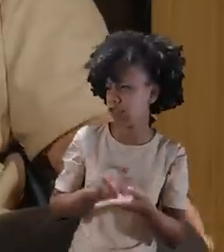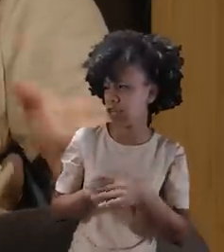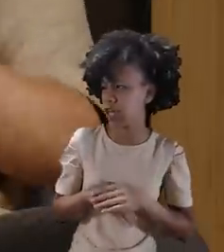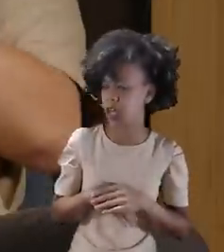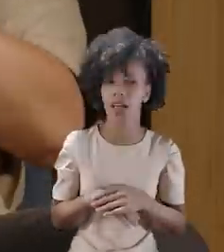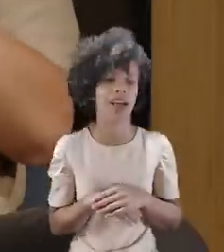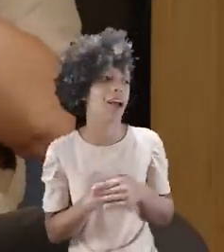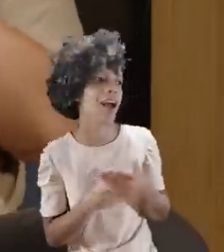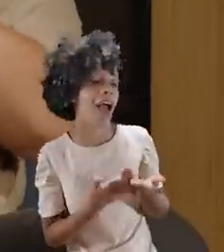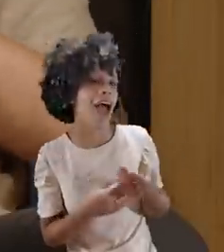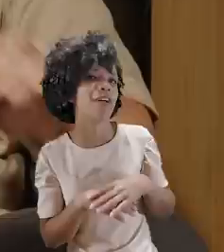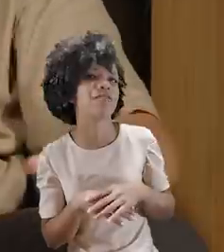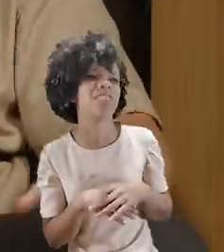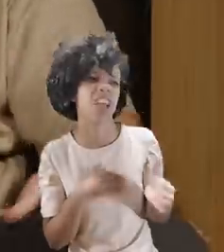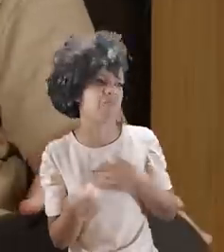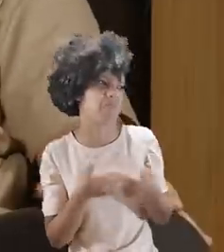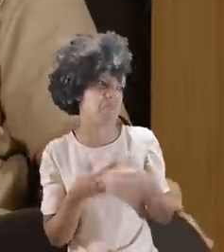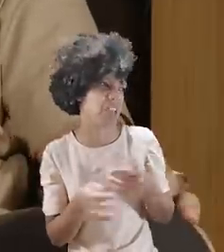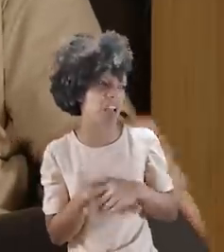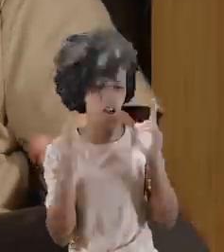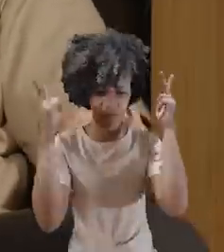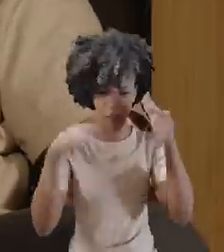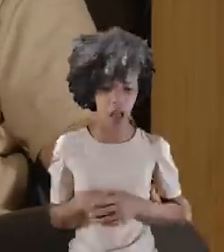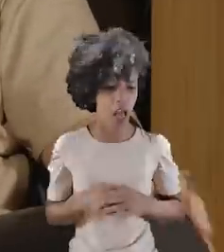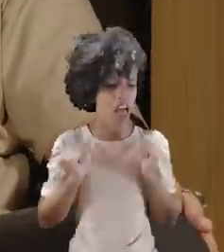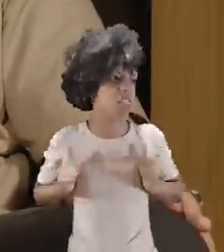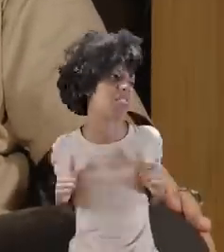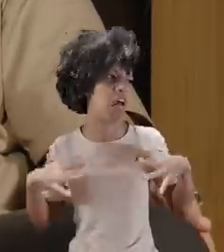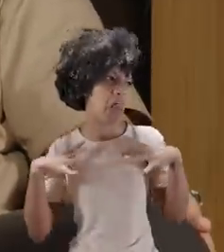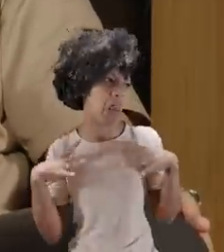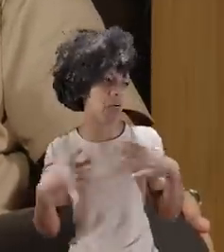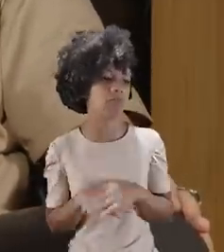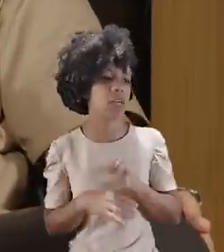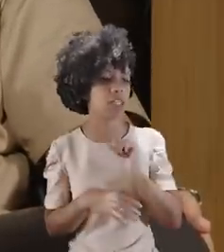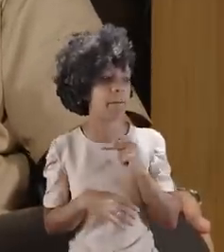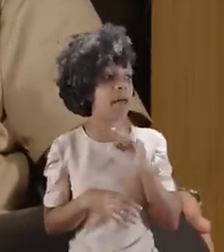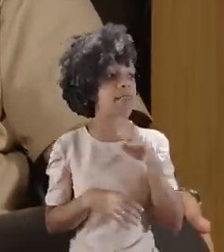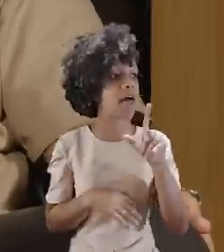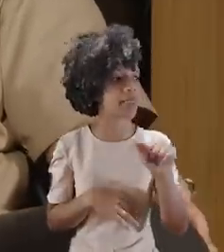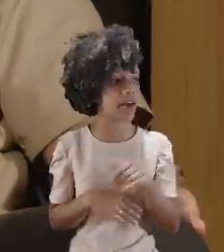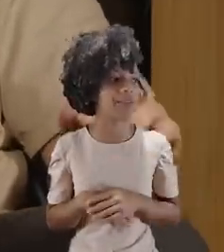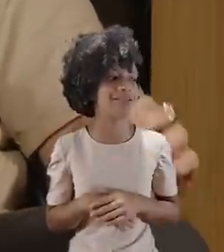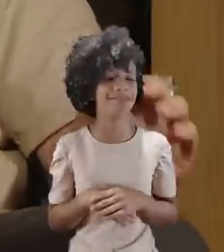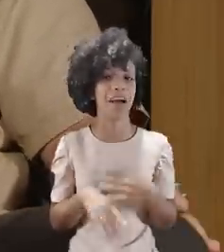é vai vai vai vai vai sair vai ser de qualquer jeito ligado cara folgado a ser humano só patada velho às vezes ao